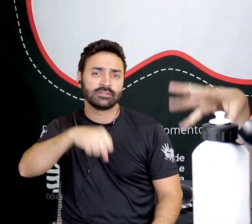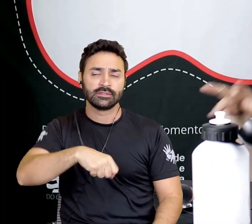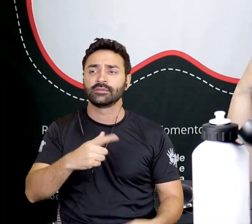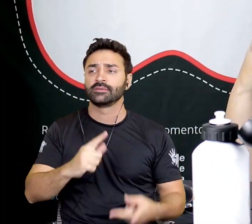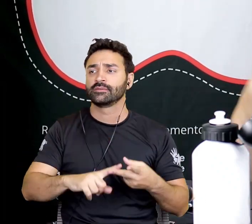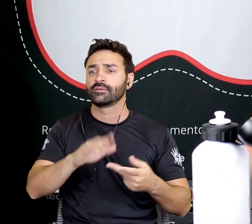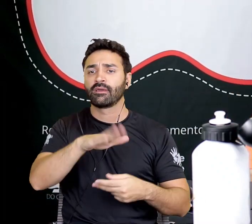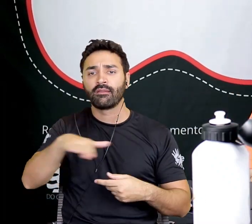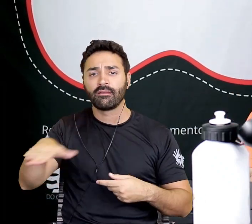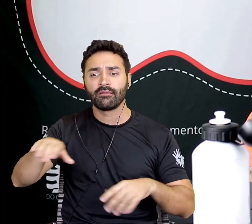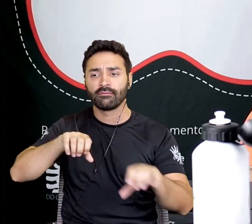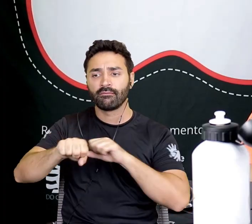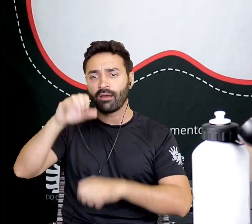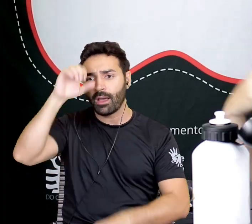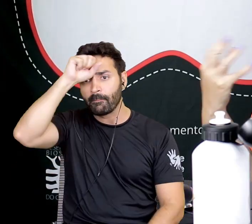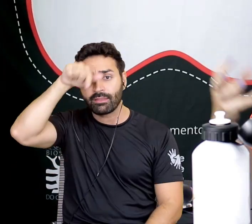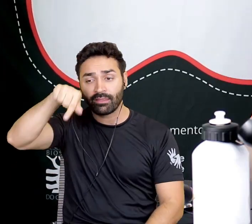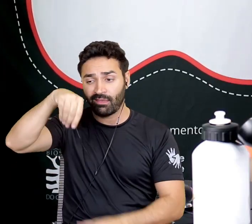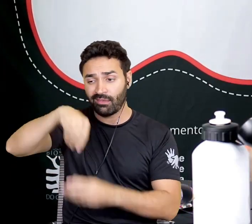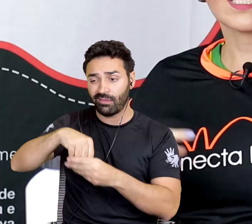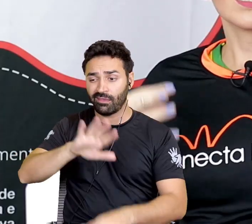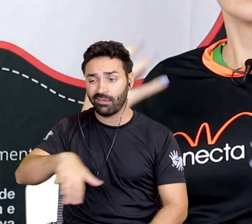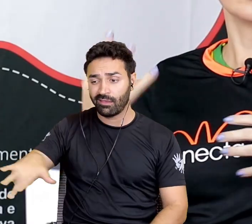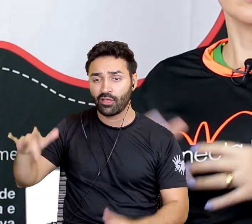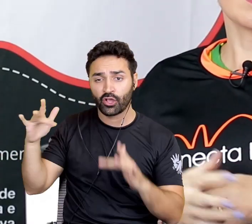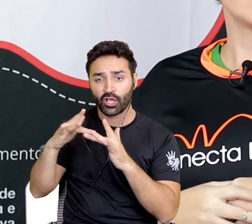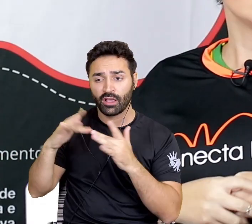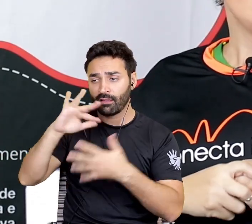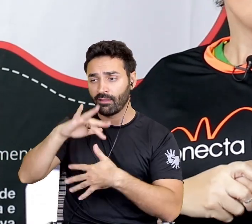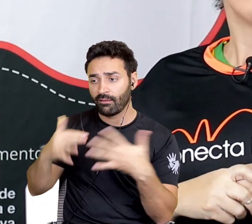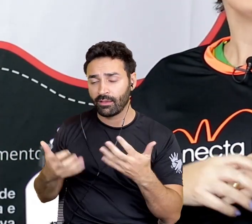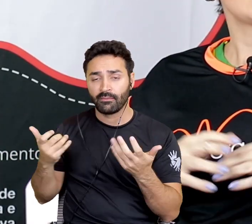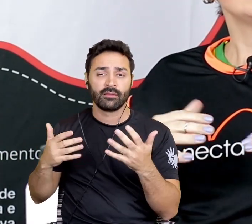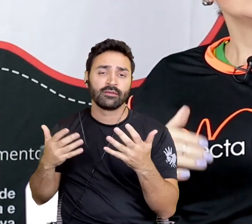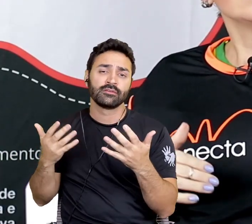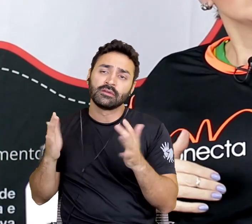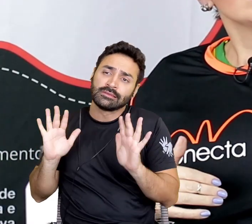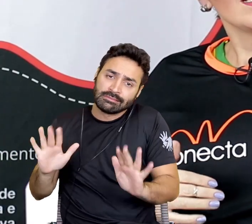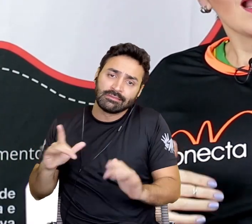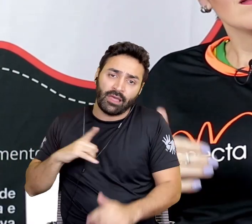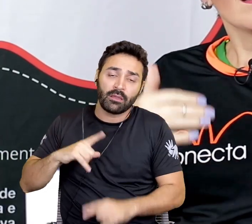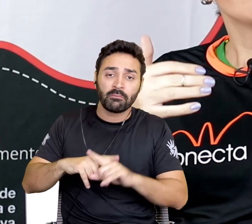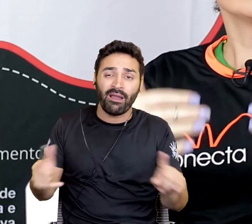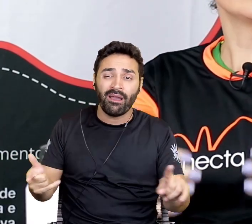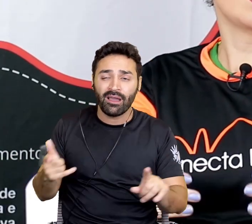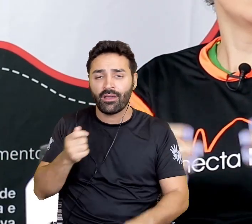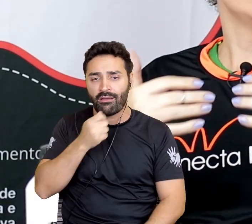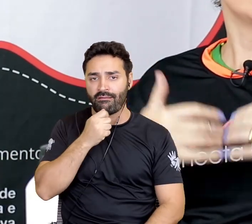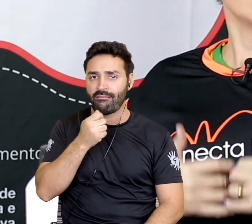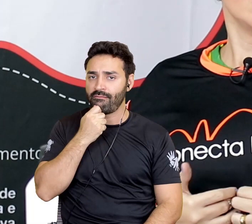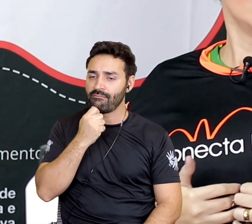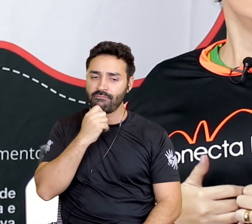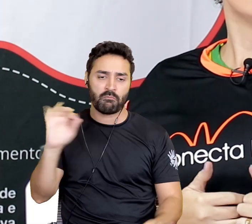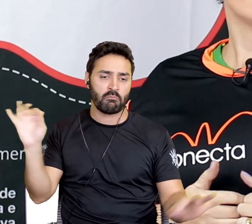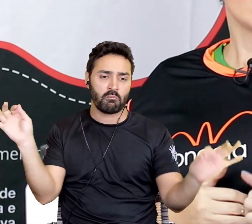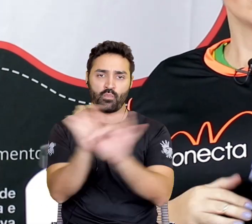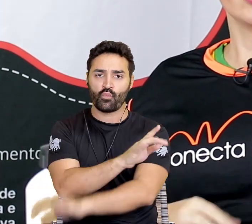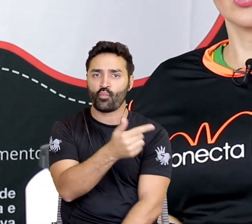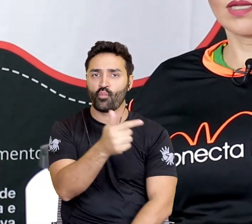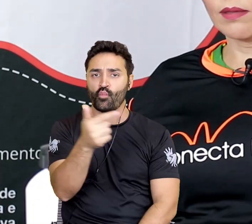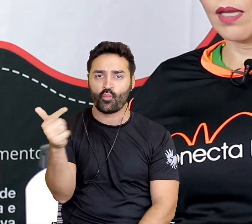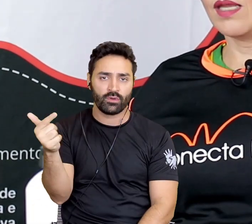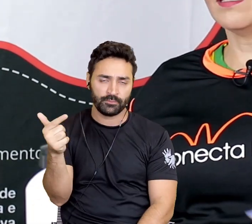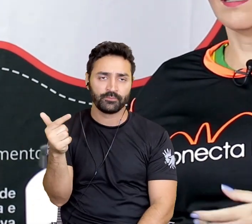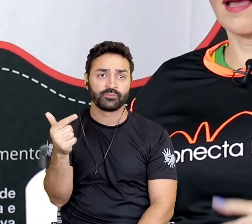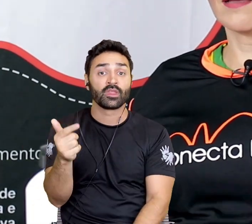as crianças para aprenderem desde pequena, para terem contato e tudo mais. Mas ainda não tem nada avançado em relação a isso. A gente